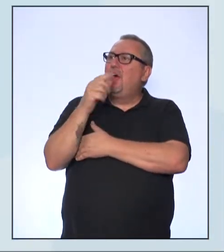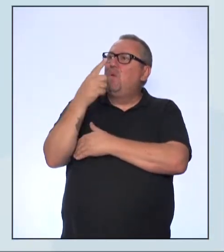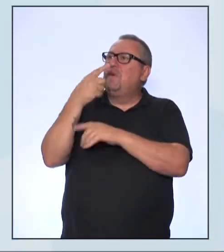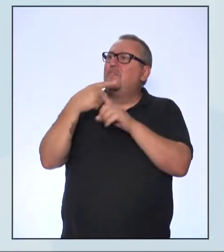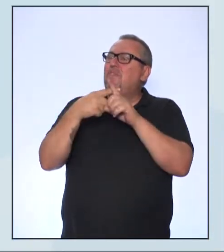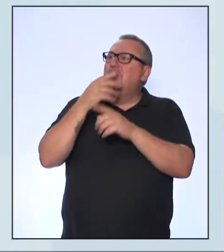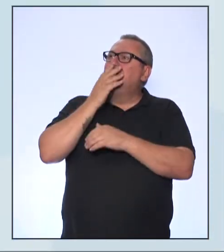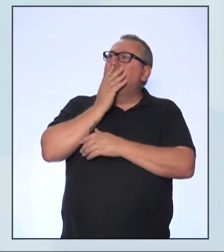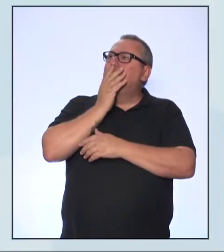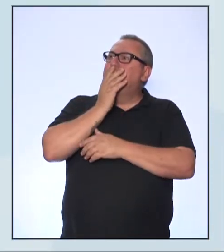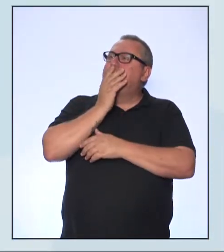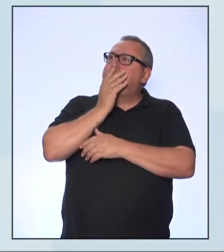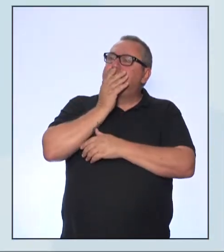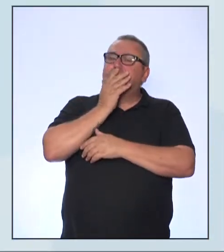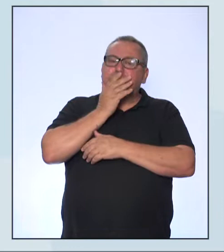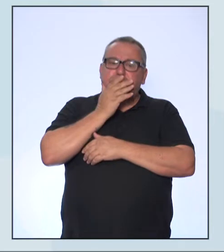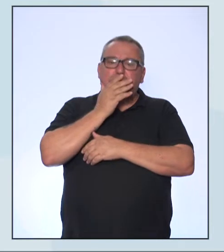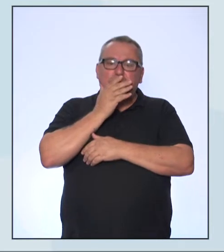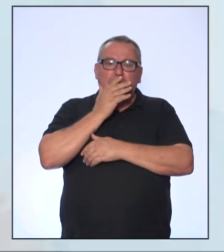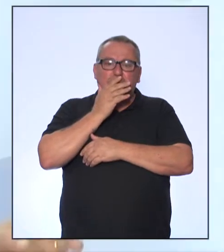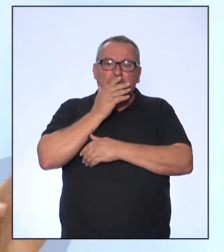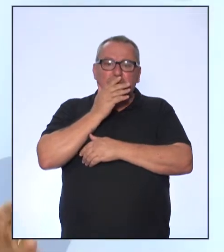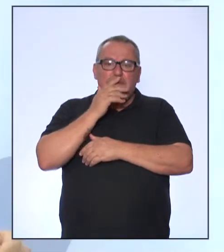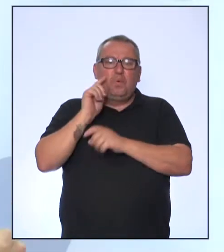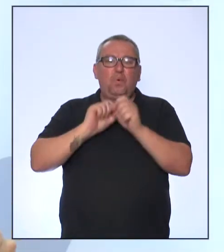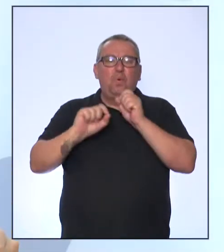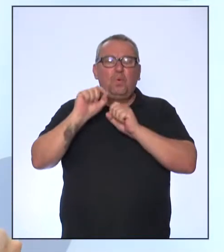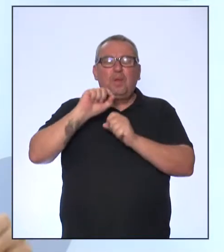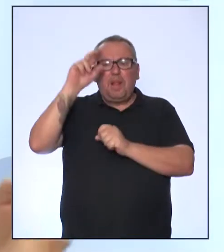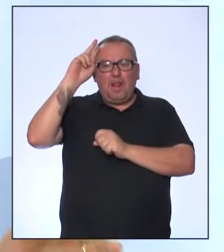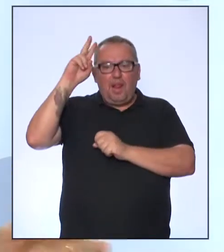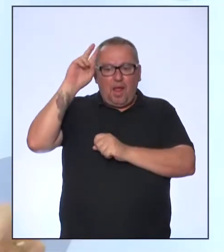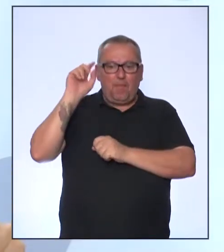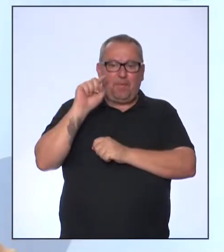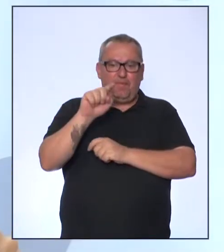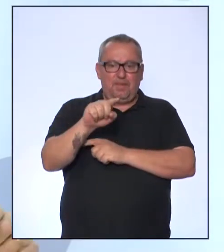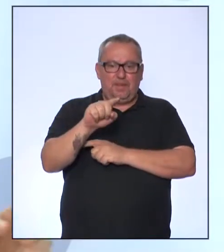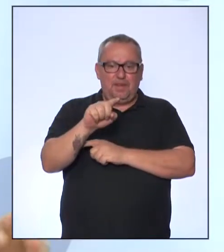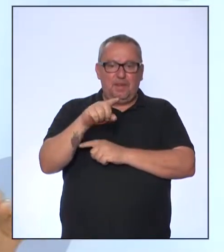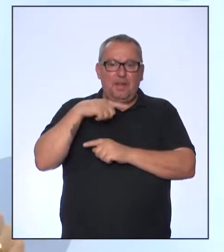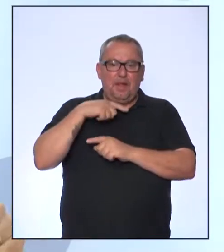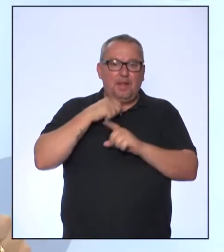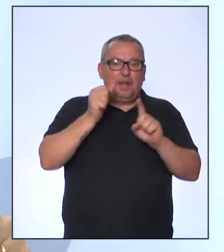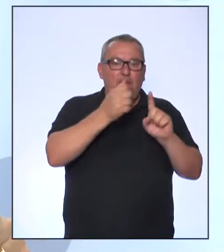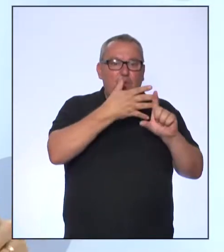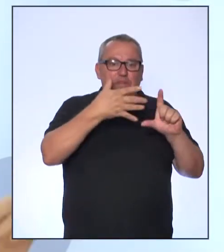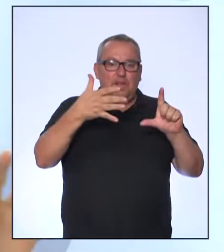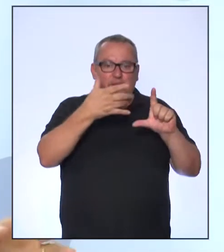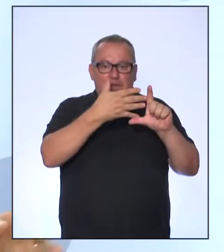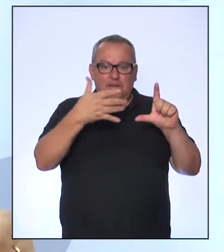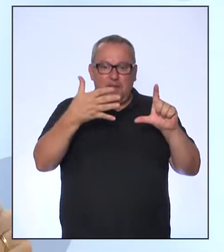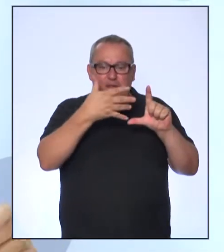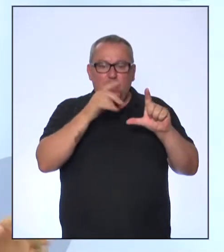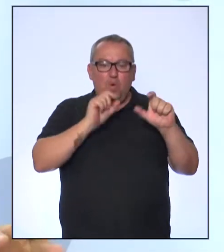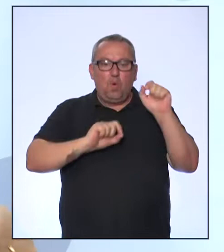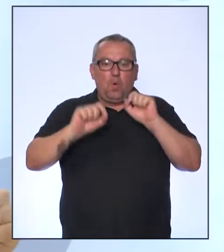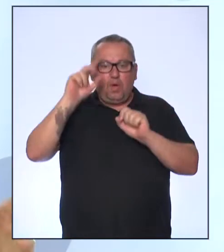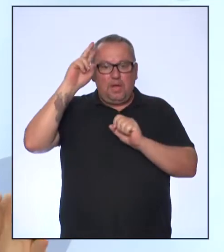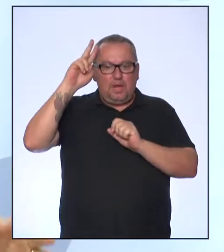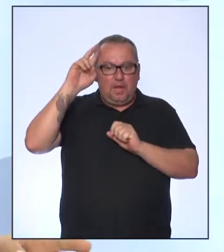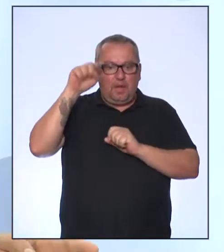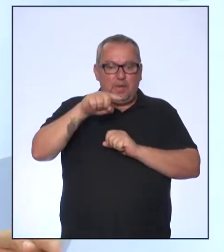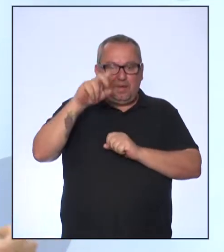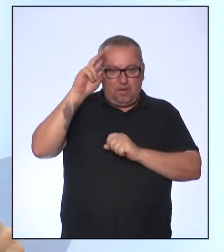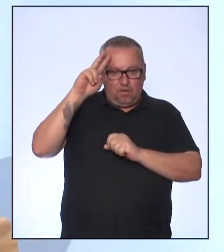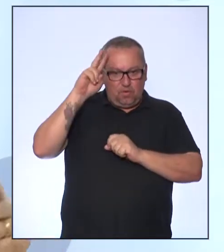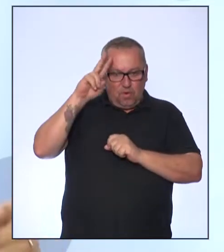faz pensar quando você escuta essa frase, era uma vez? Né? Tem um seriado lá, Once Upon a Time, né? O que lembra essa história? Era